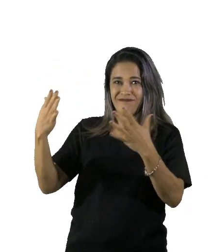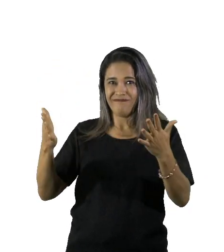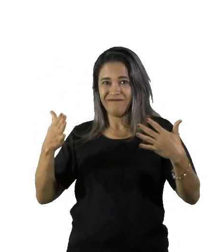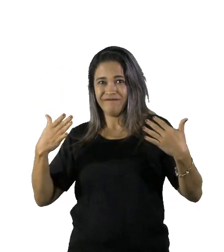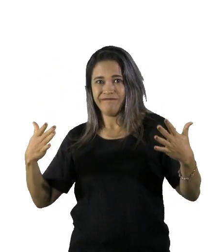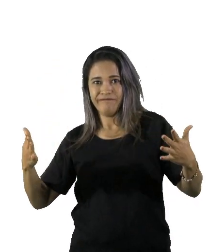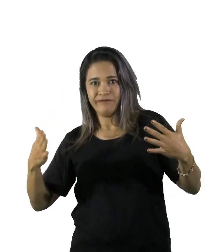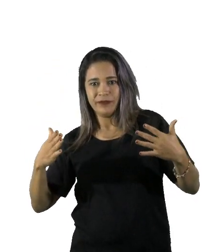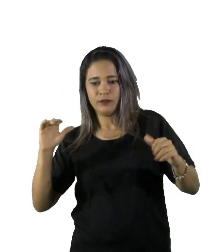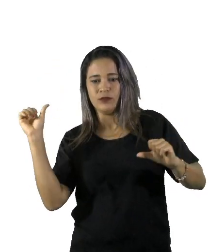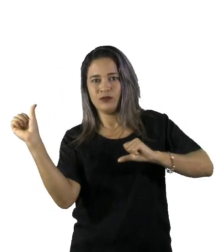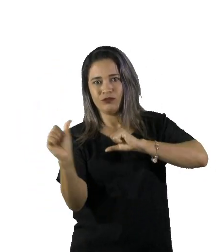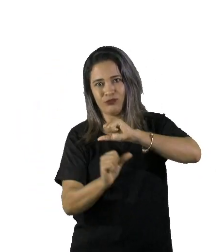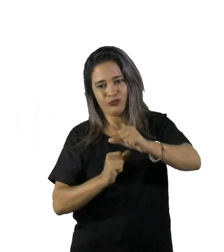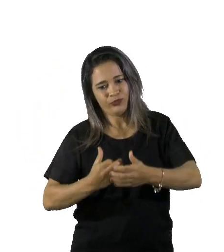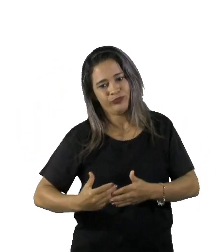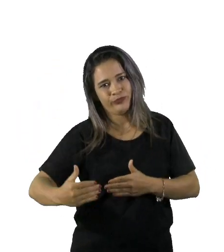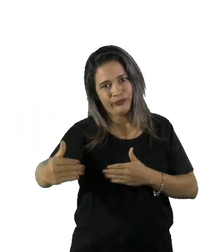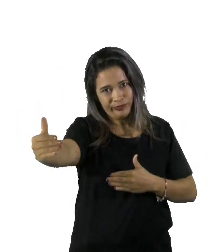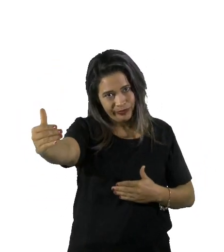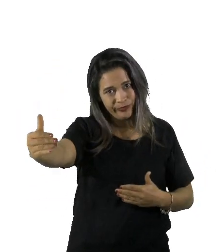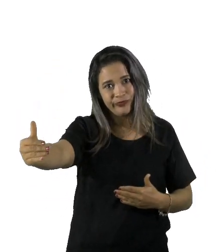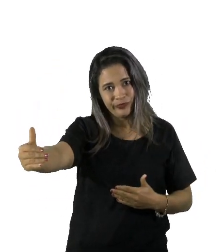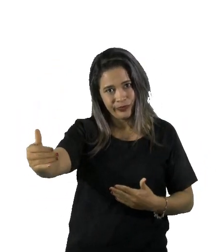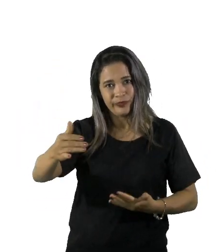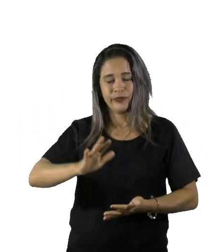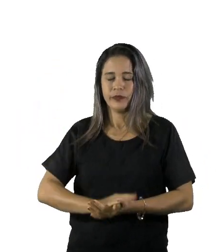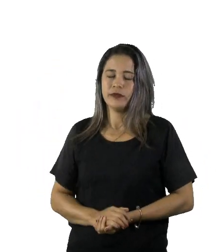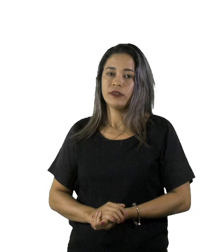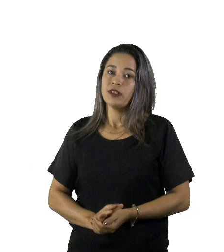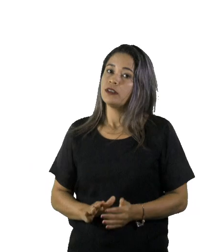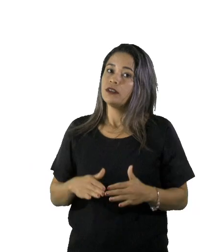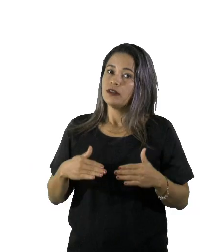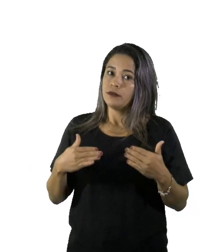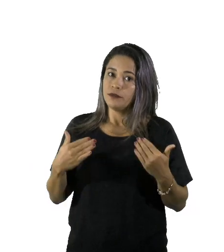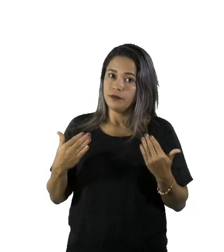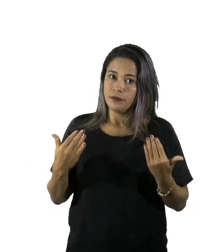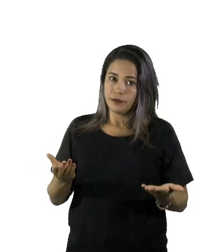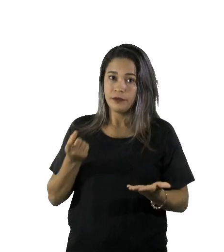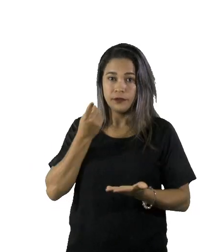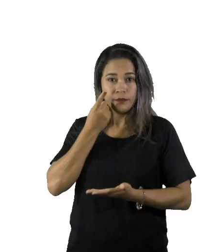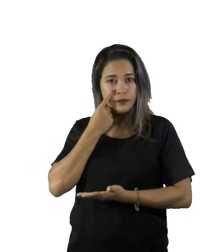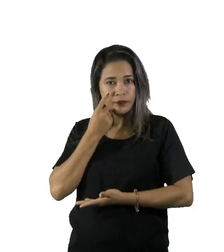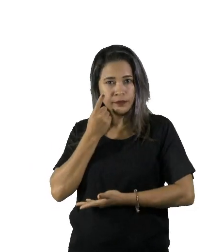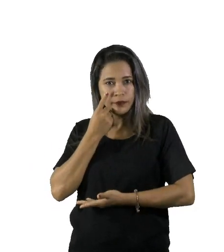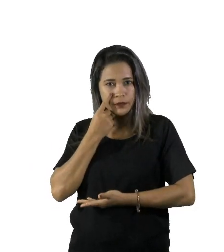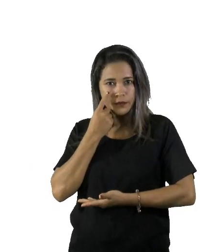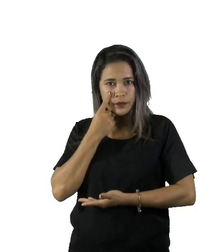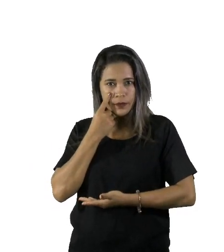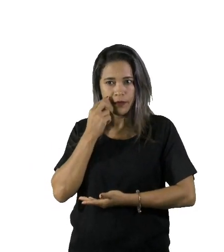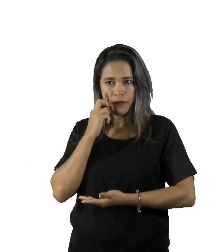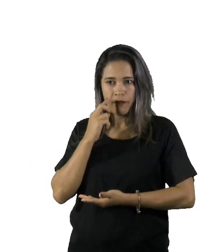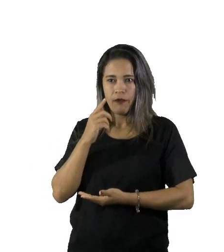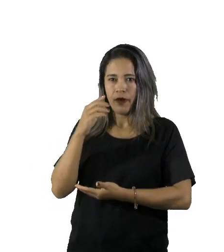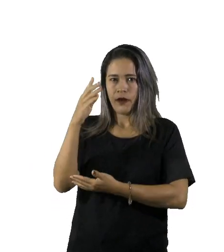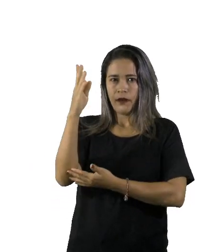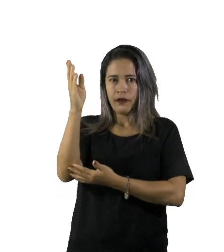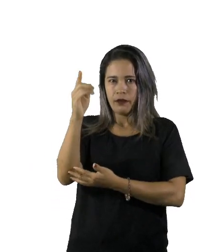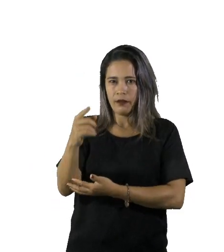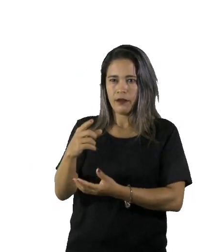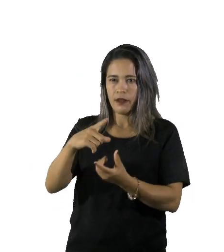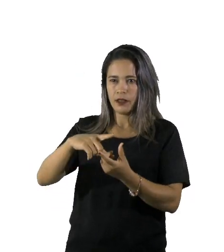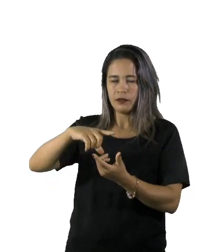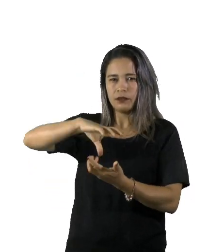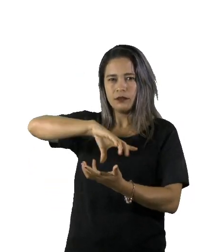clima mudar daqui para frente, né? Então, a gente pode observar nesse mapinha aí da distribuição da água no Brasil